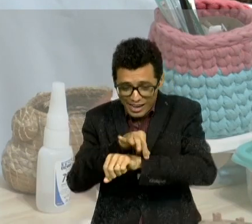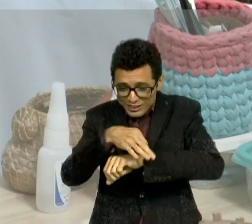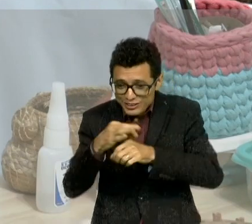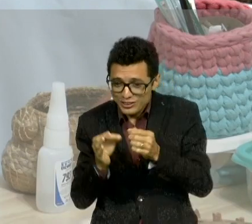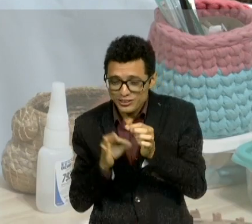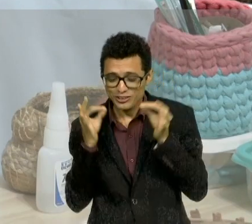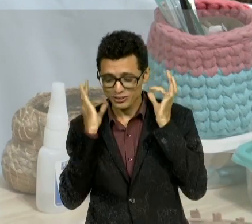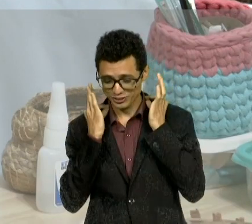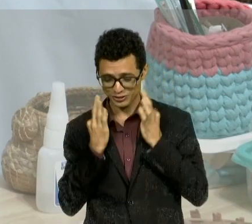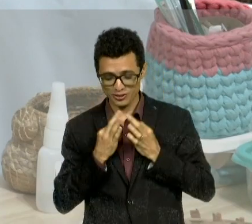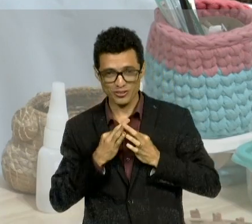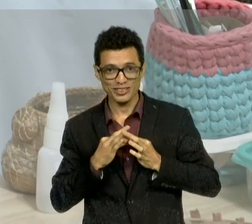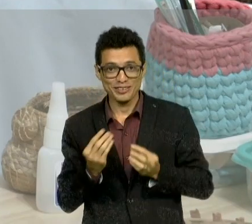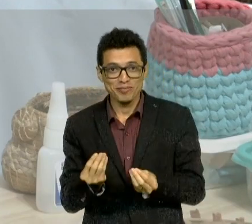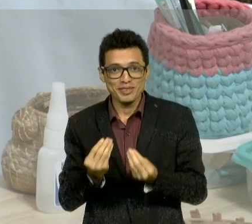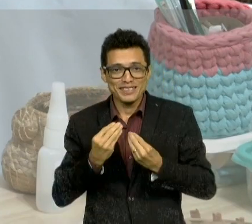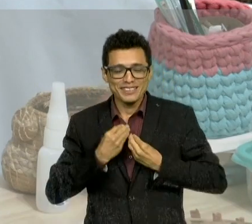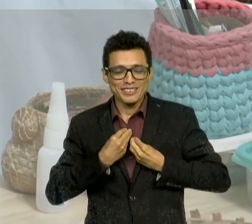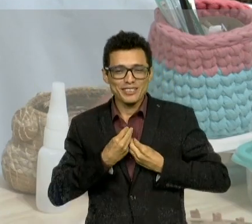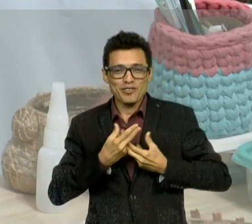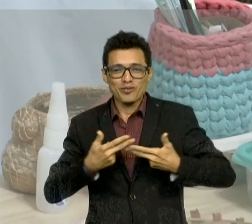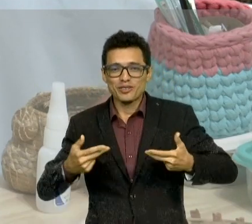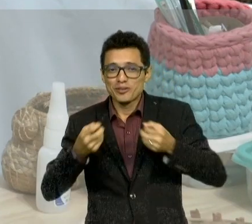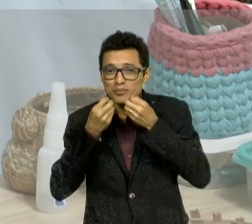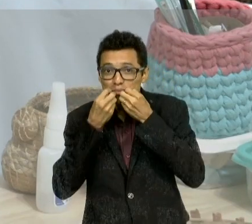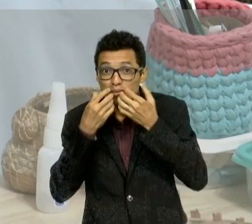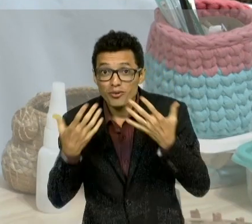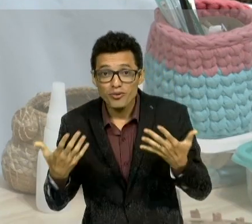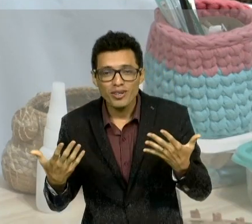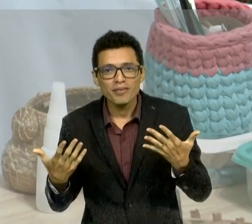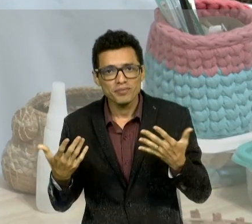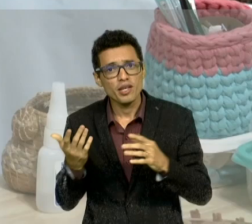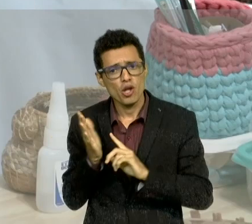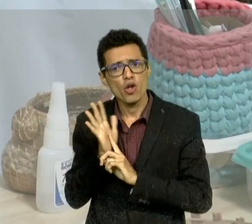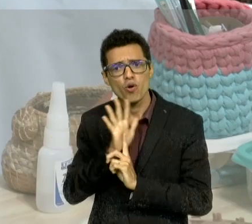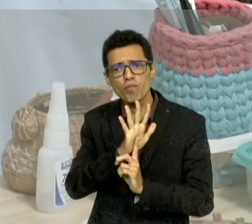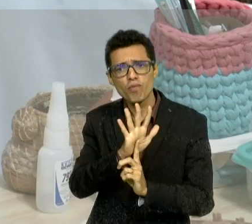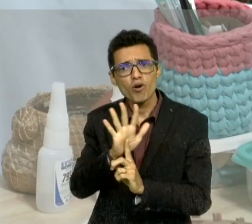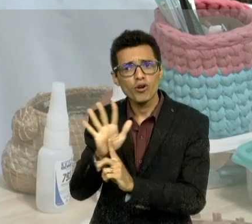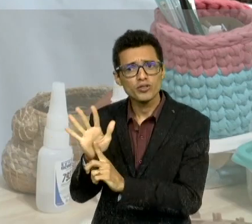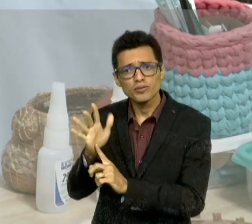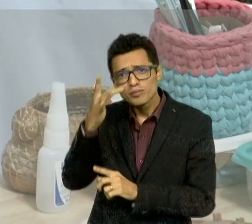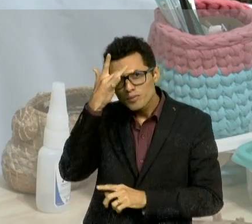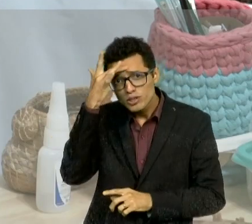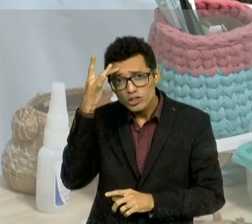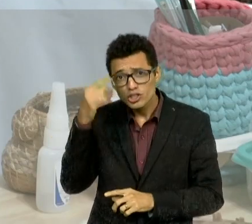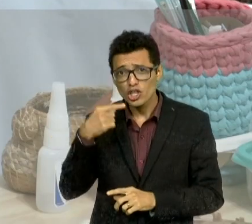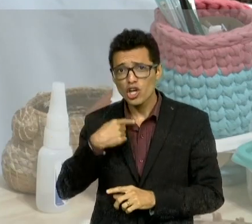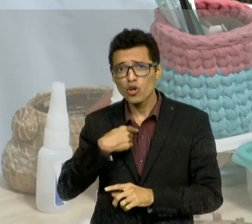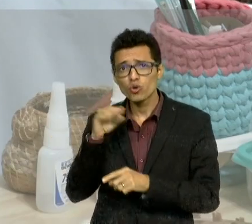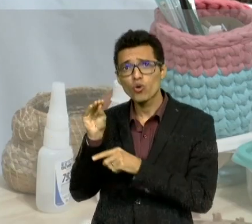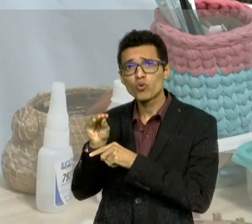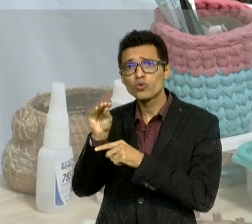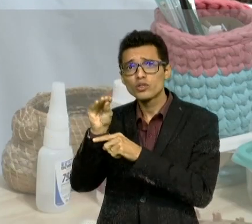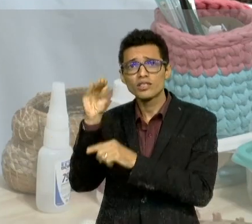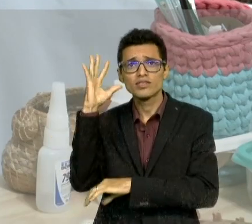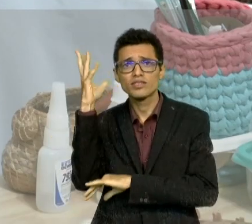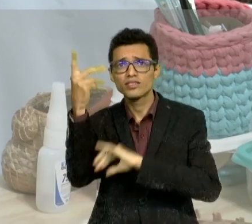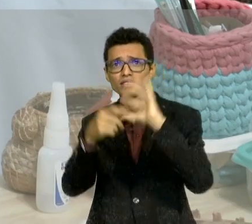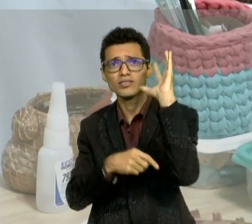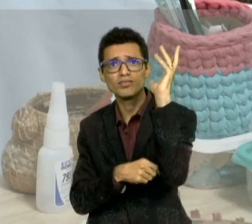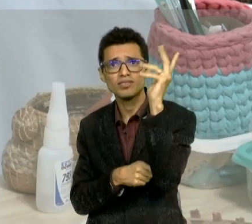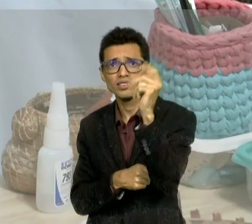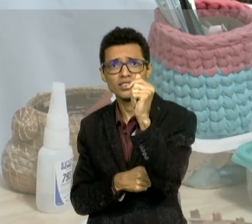bom. Que é onde eu mostro para as pessoas que da onde eu não estou agredindo a natureza, que são as sementes, eu tiro